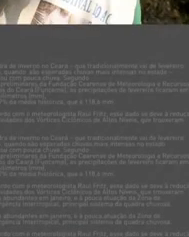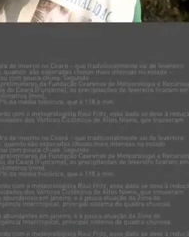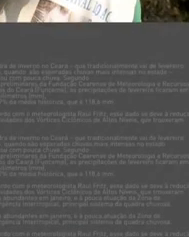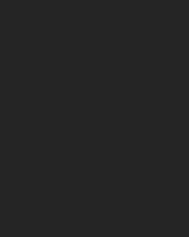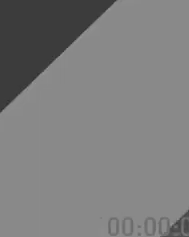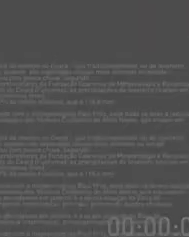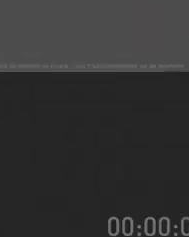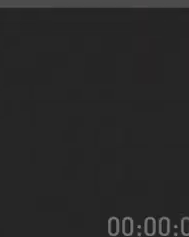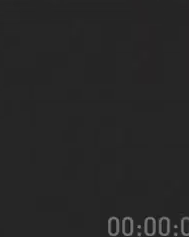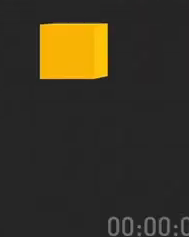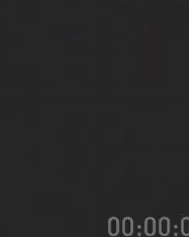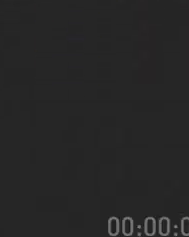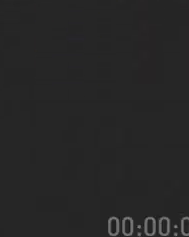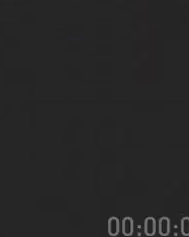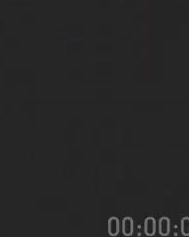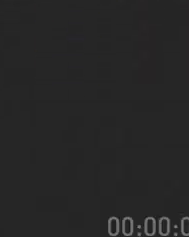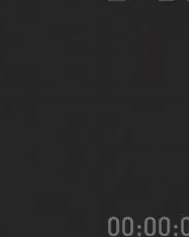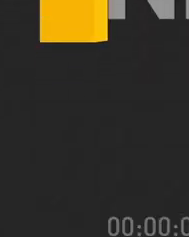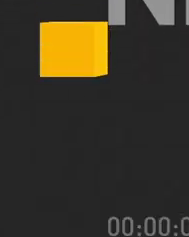ae